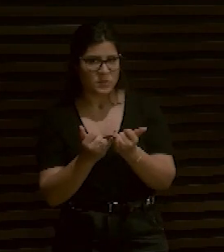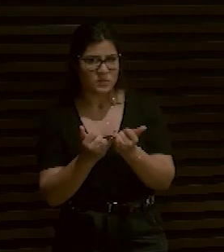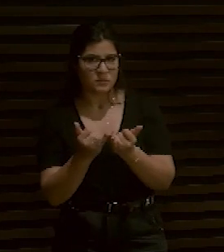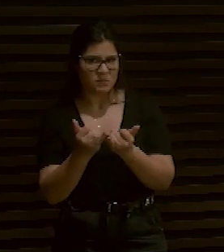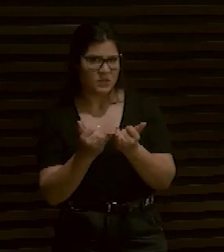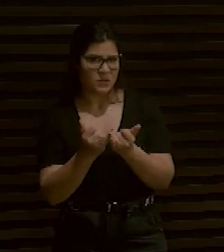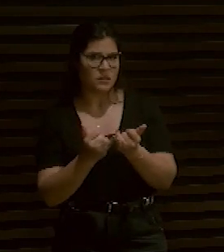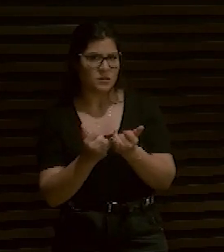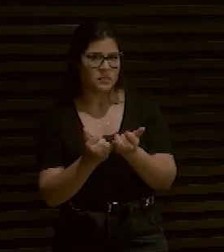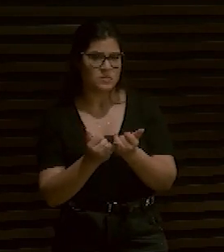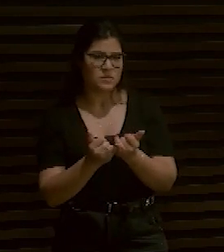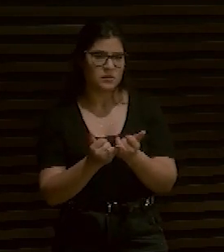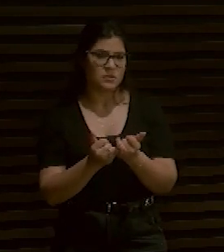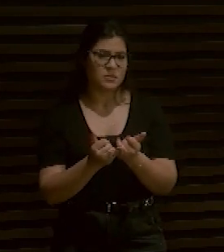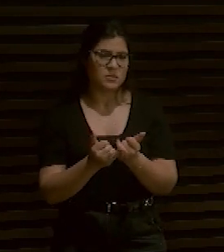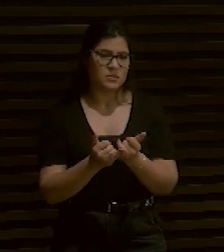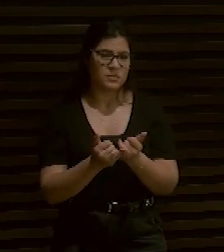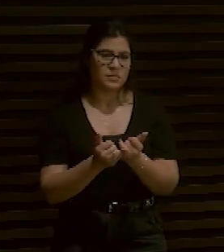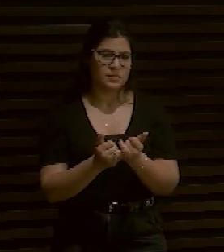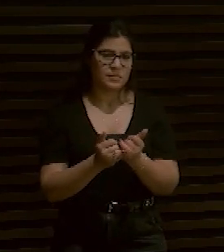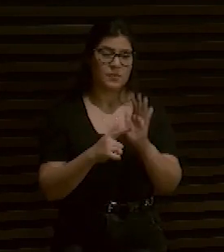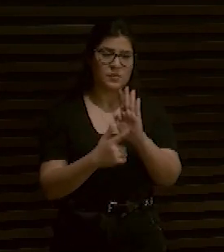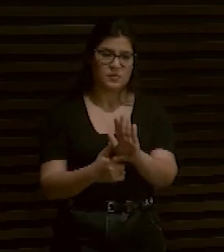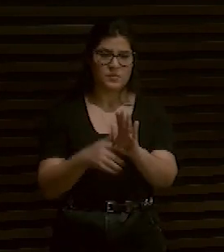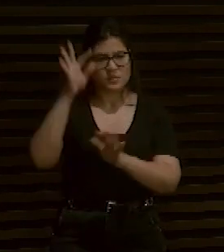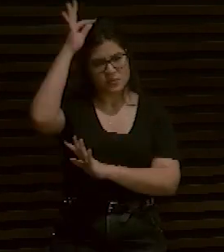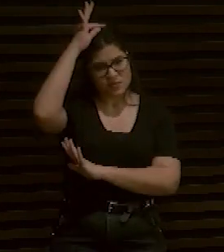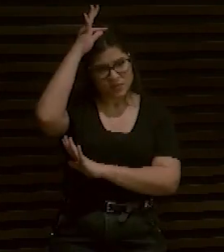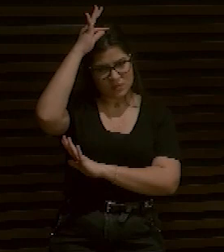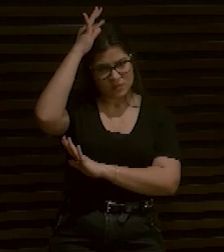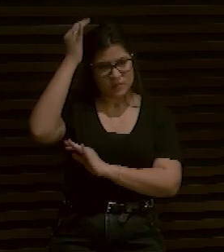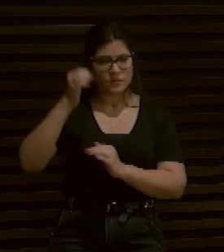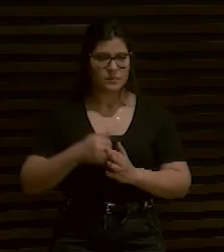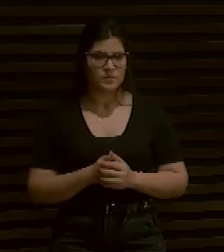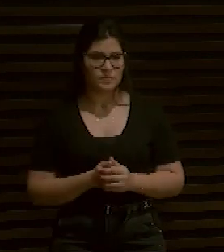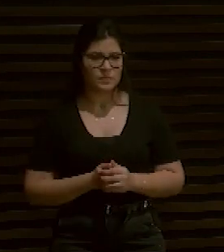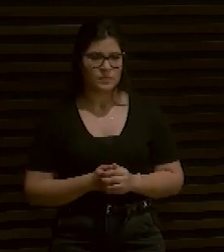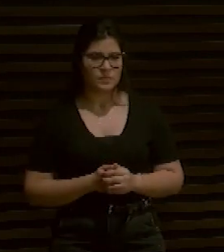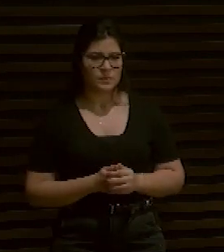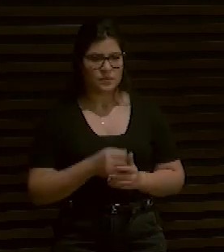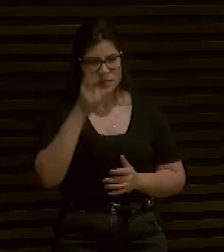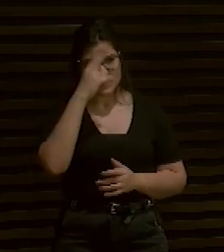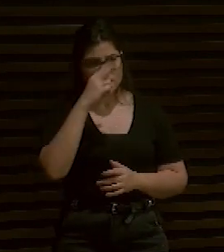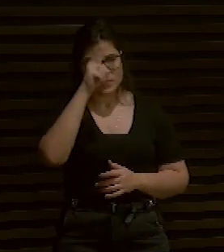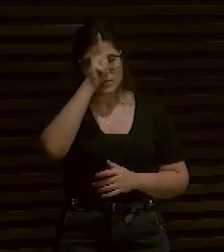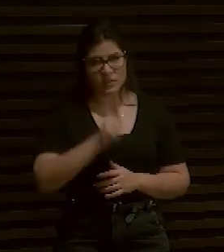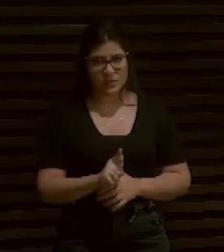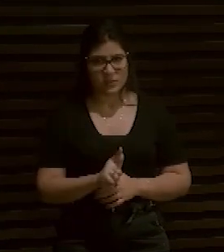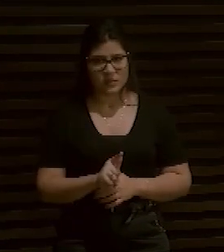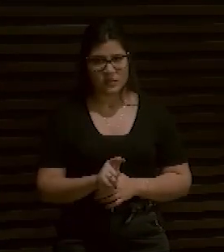parecidas ou não? Vamos lembrar aqui que Paulo falou nos Gálatas? capítulo 5,